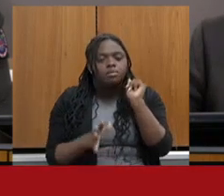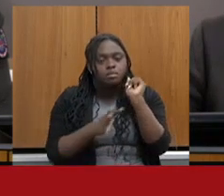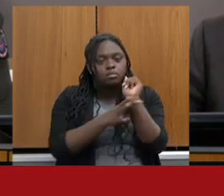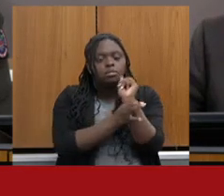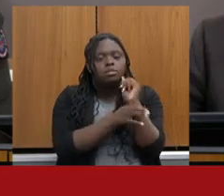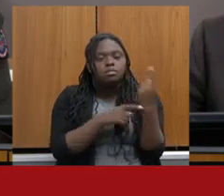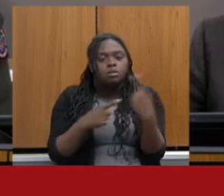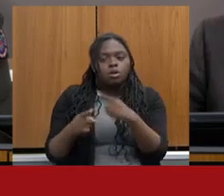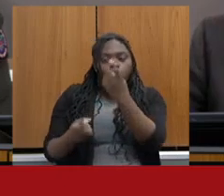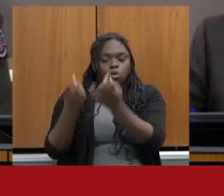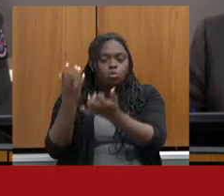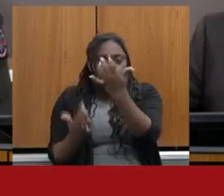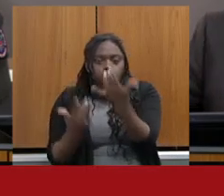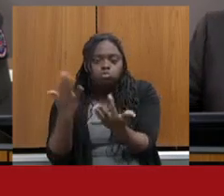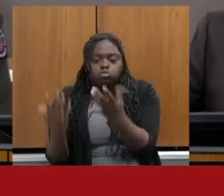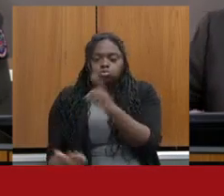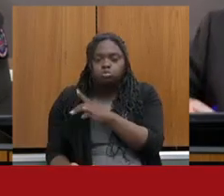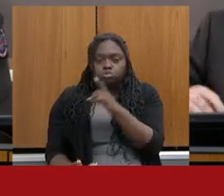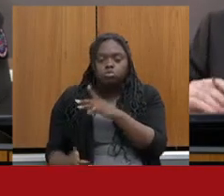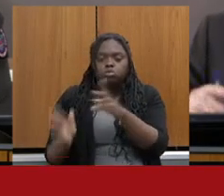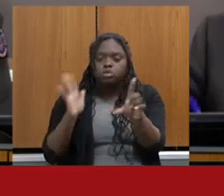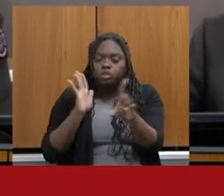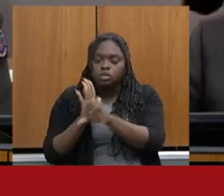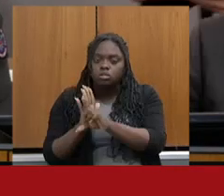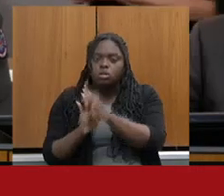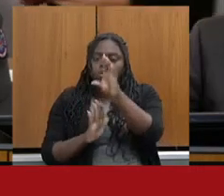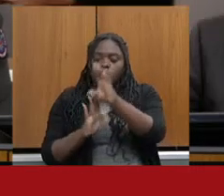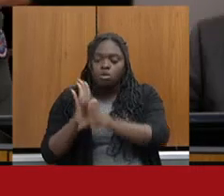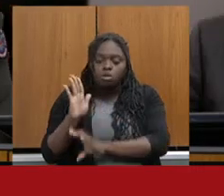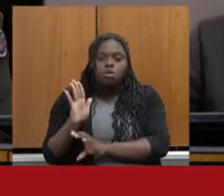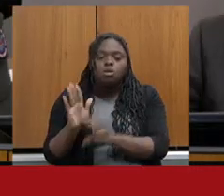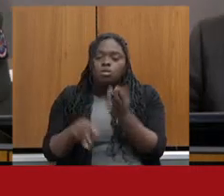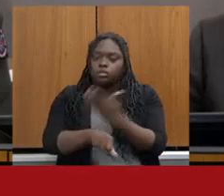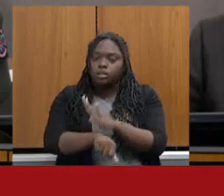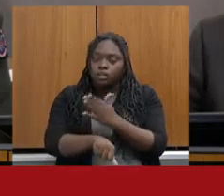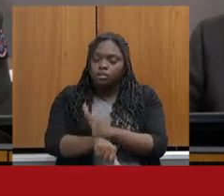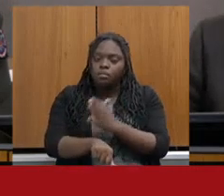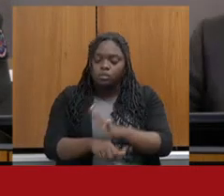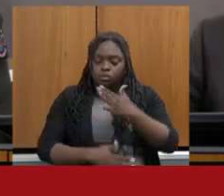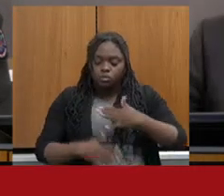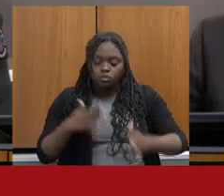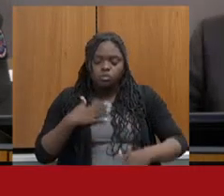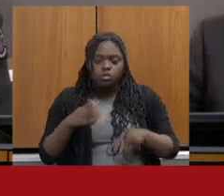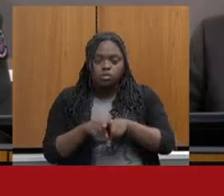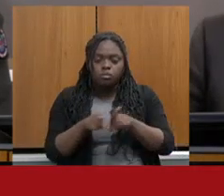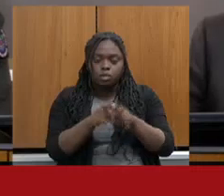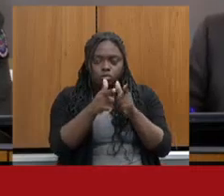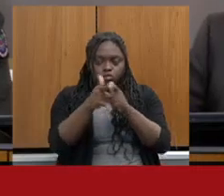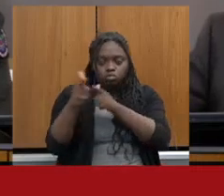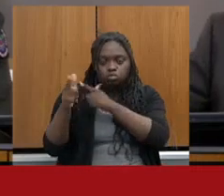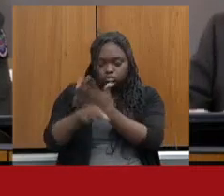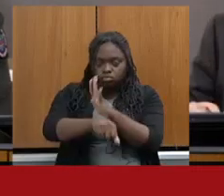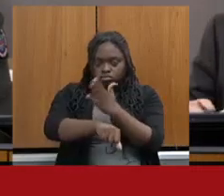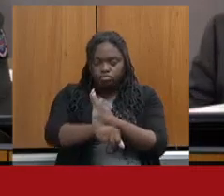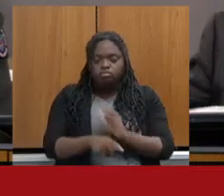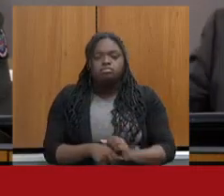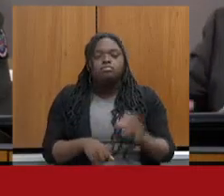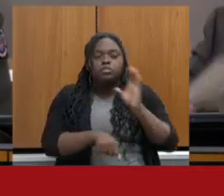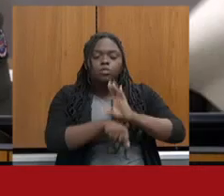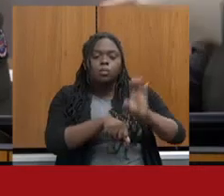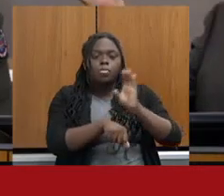legislação institucional treinamento físico pode passar os nossos cursos de formação